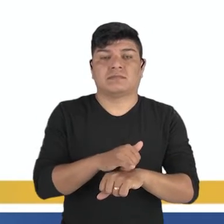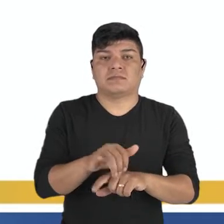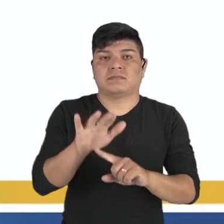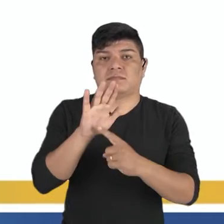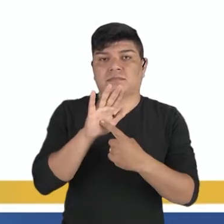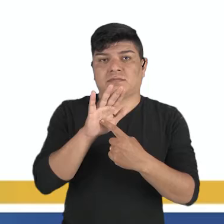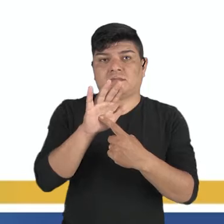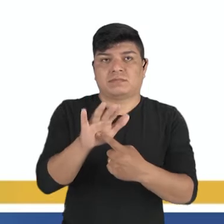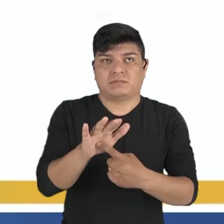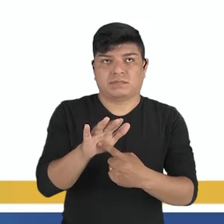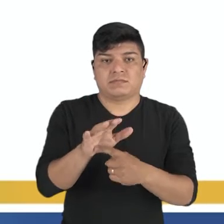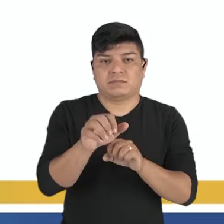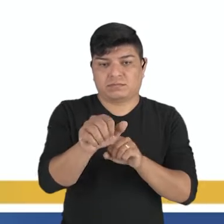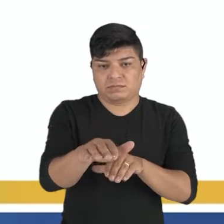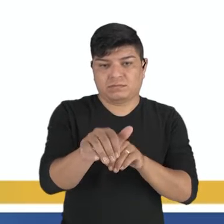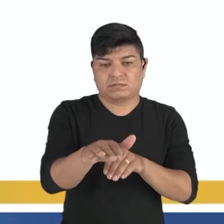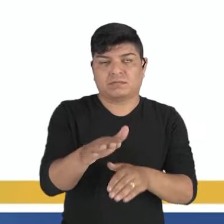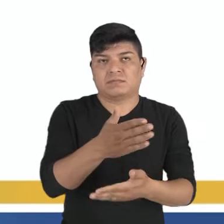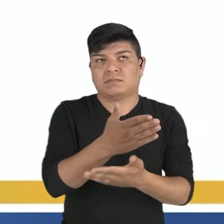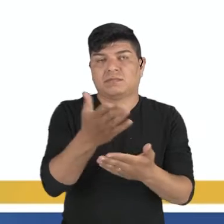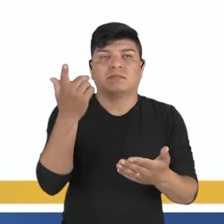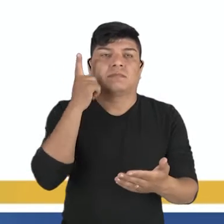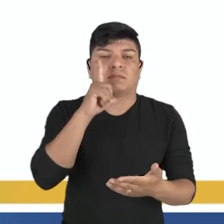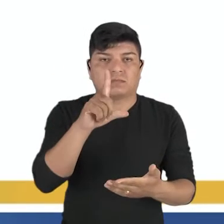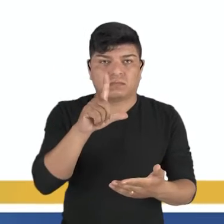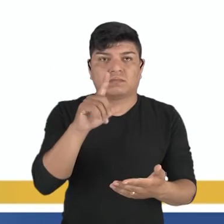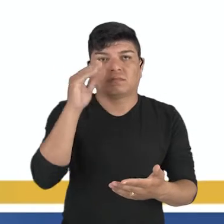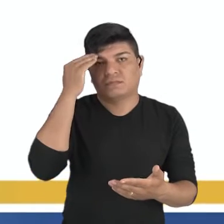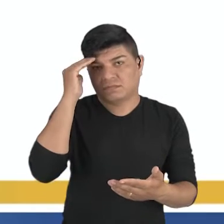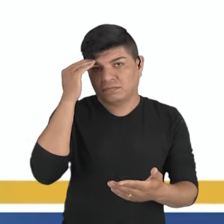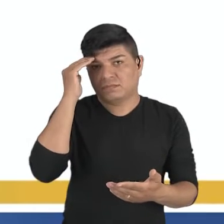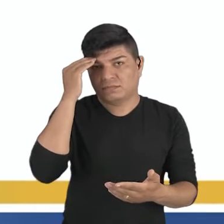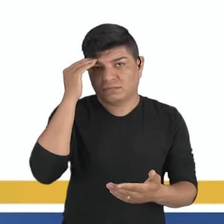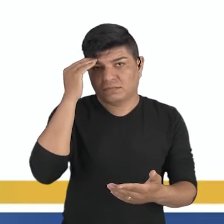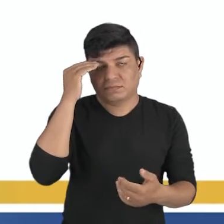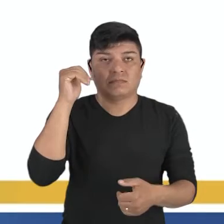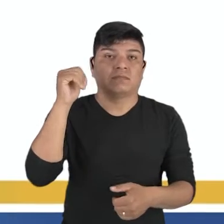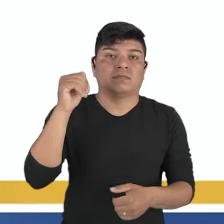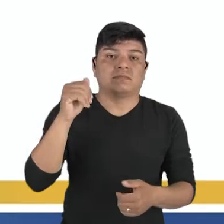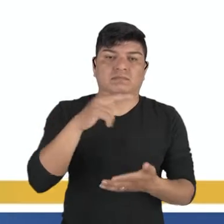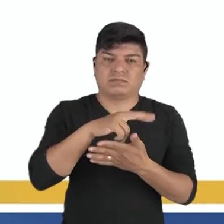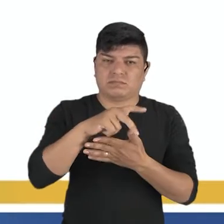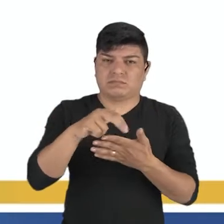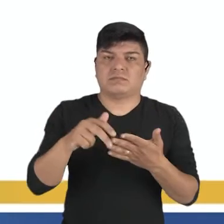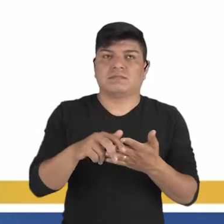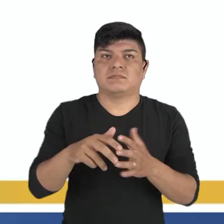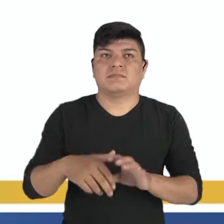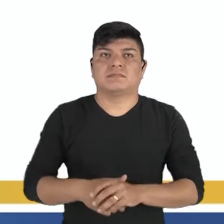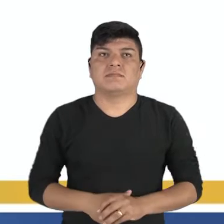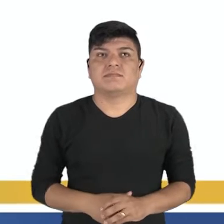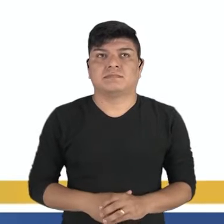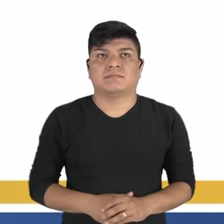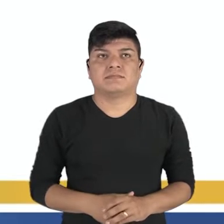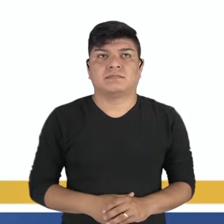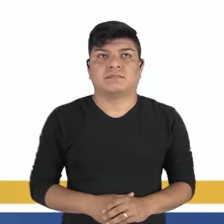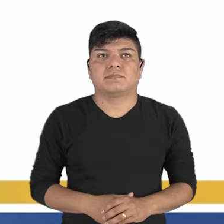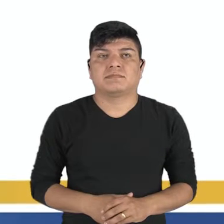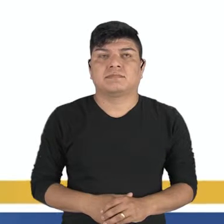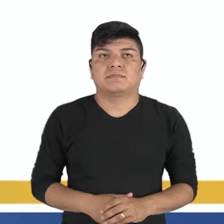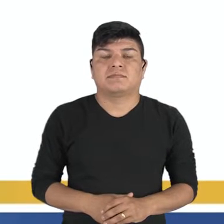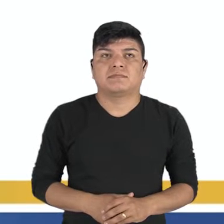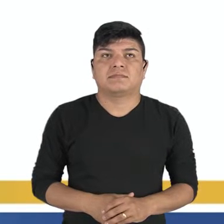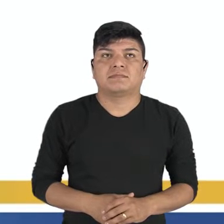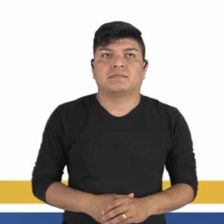acabei de ensinar, a gente consegue entender muita coisa. Vamos